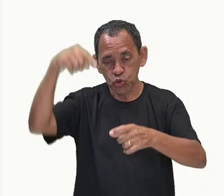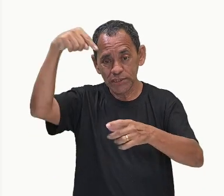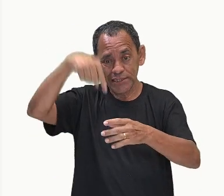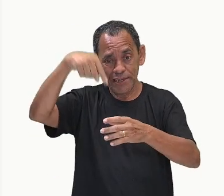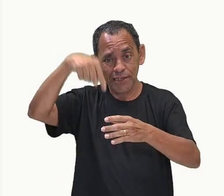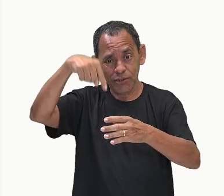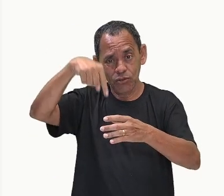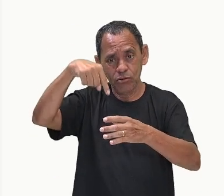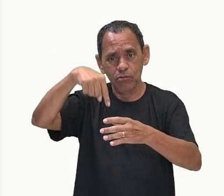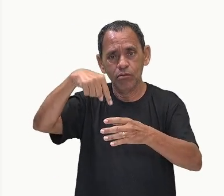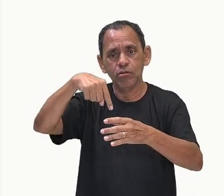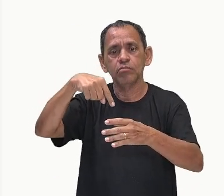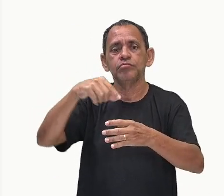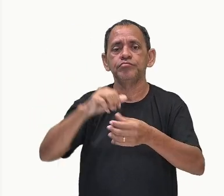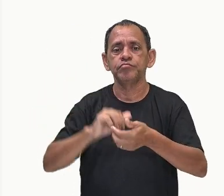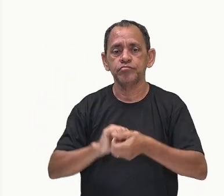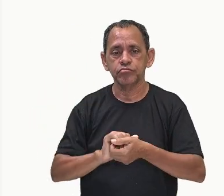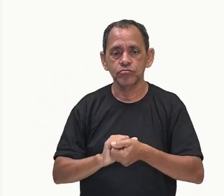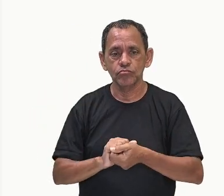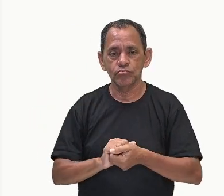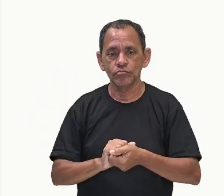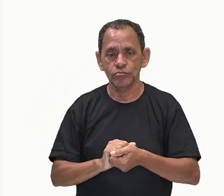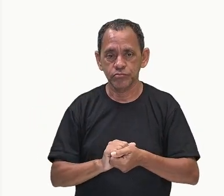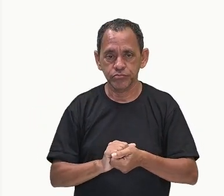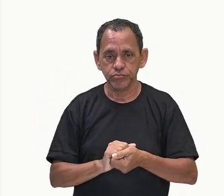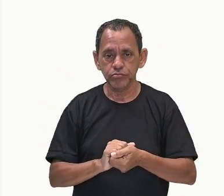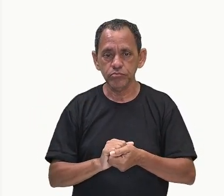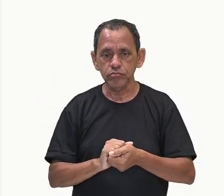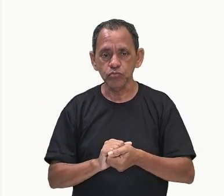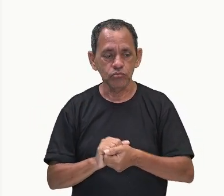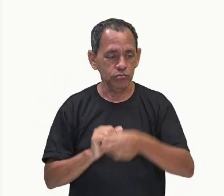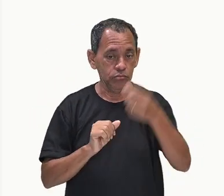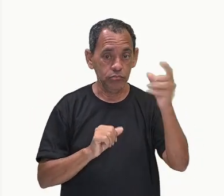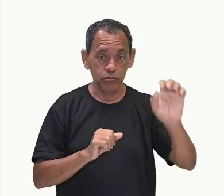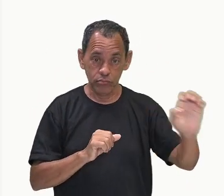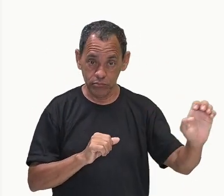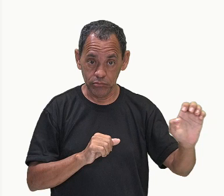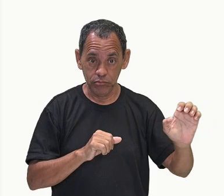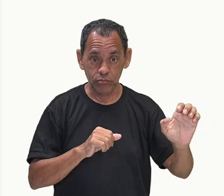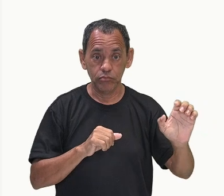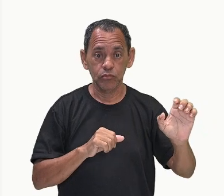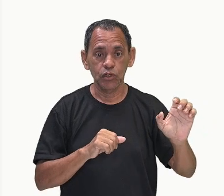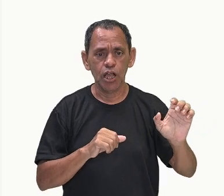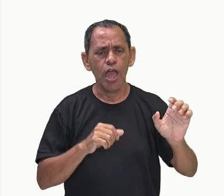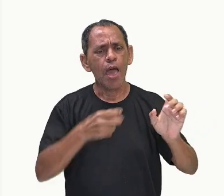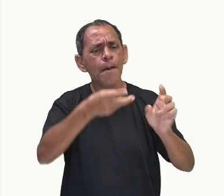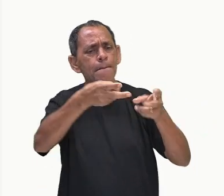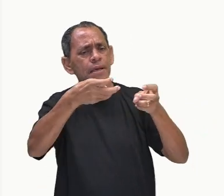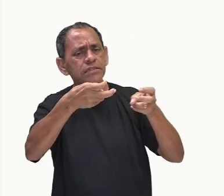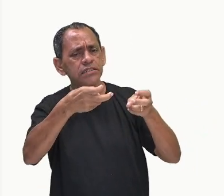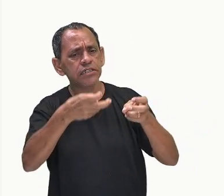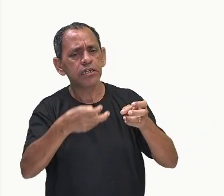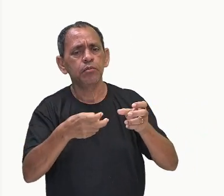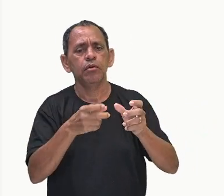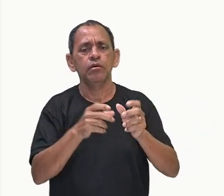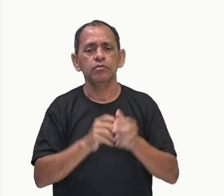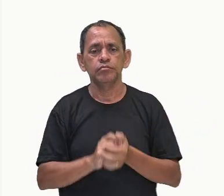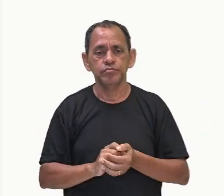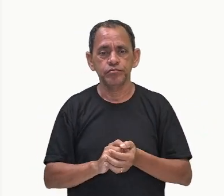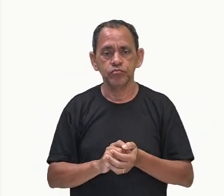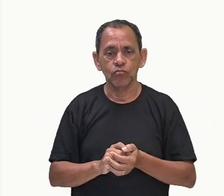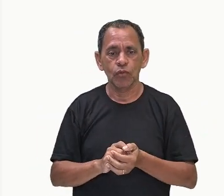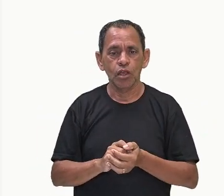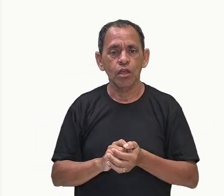no caso do cilindro da esquerda, o reto, ele é reto porque esse ângulo aqui, ó, esse ângulo aqui